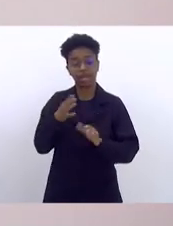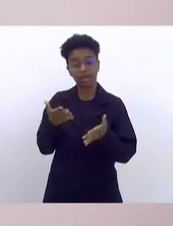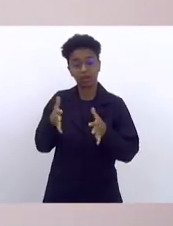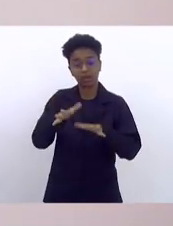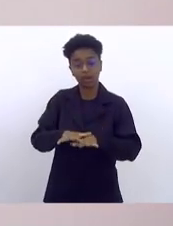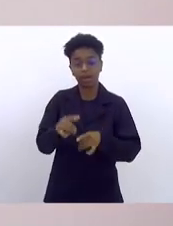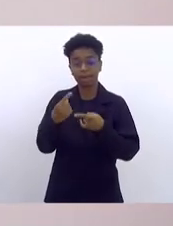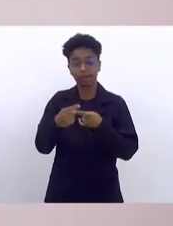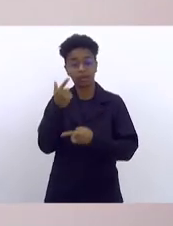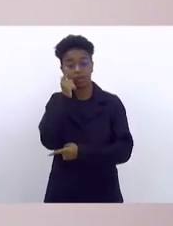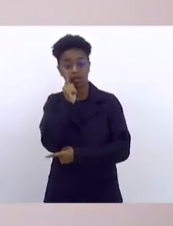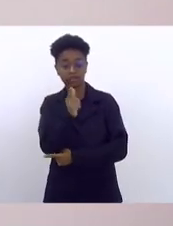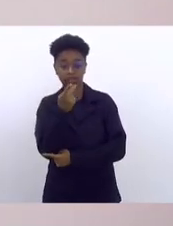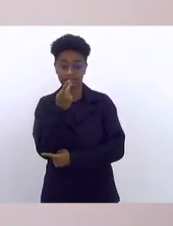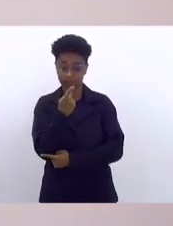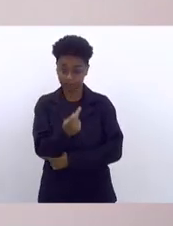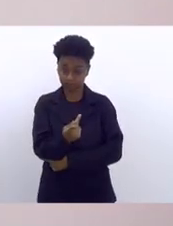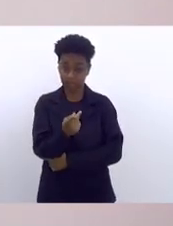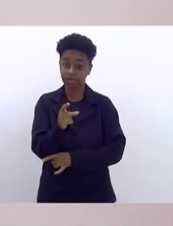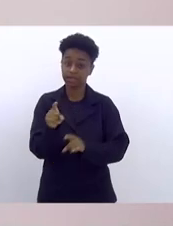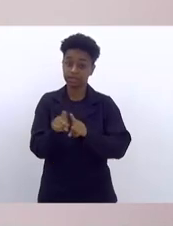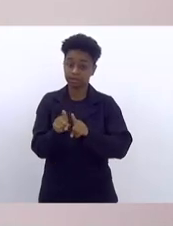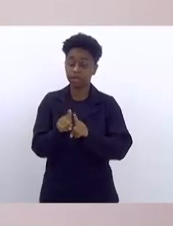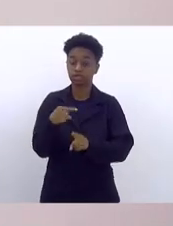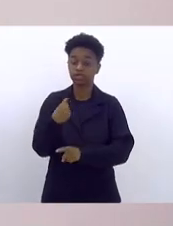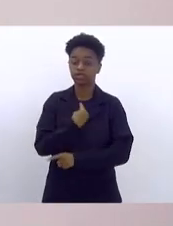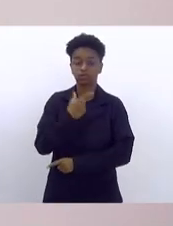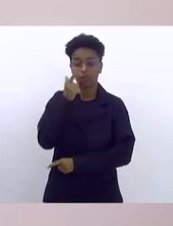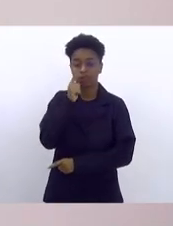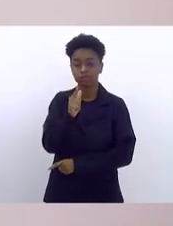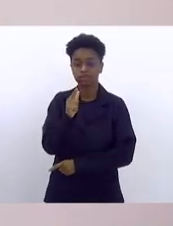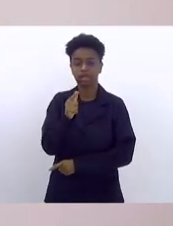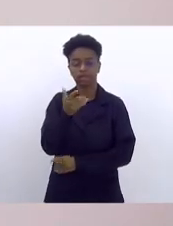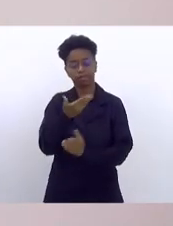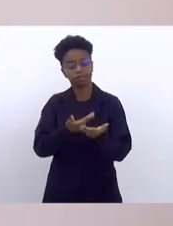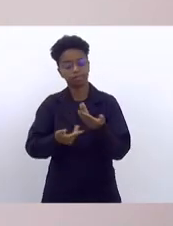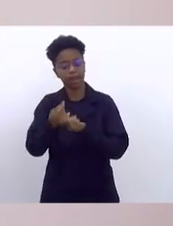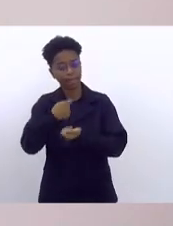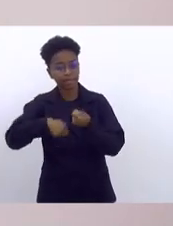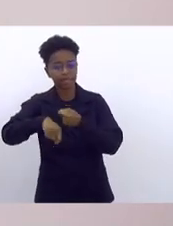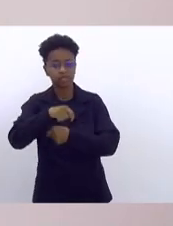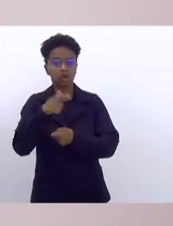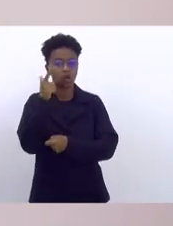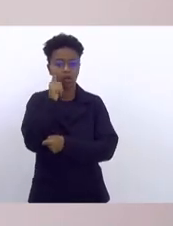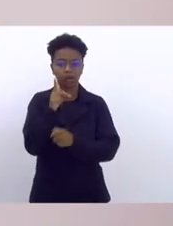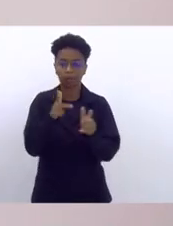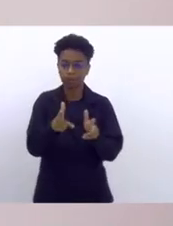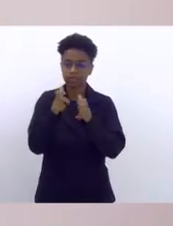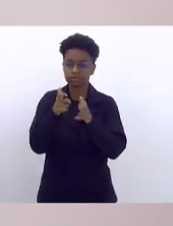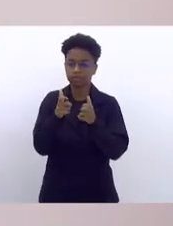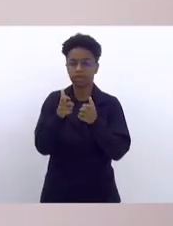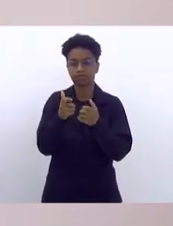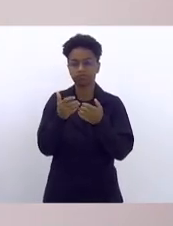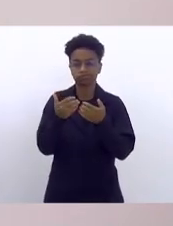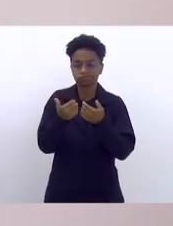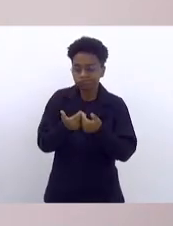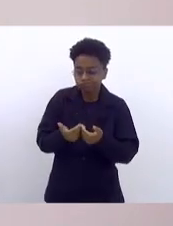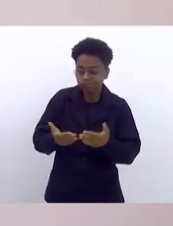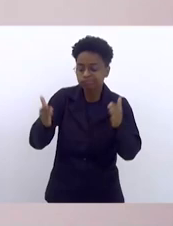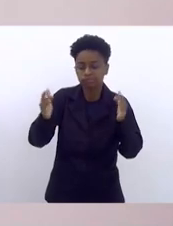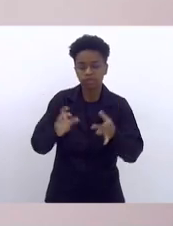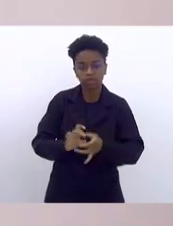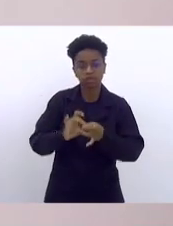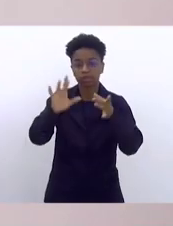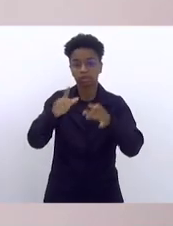gente consegue dizer e aí a gente dentro da mediação está previsto a abertura desses espaços de fala e